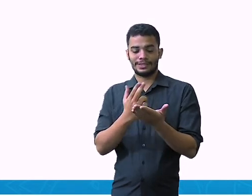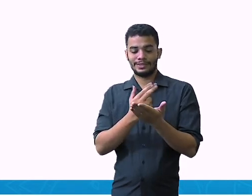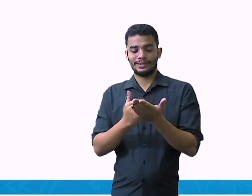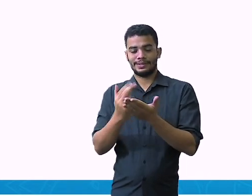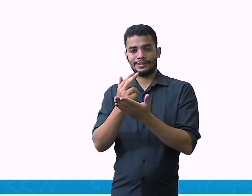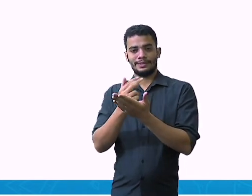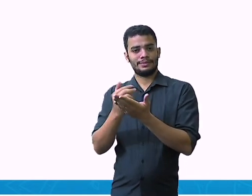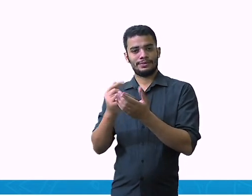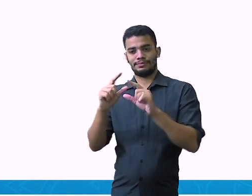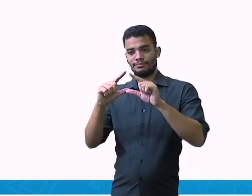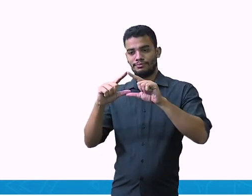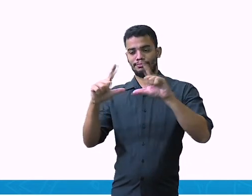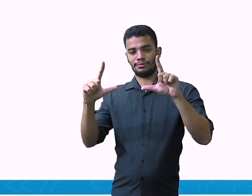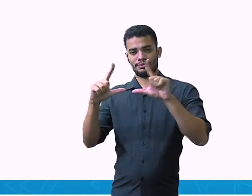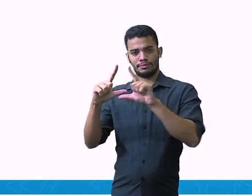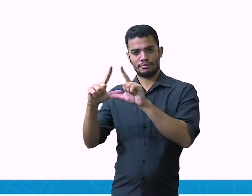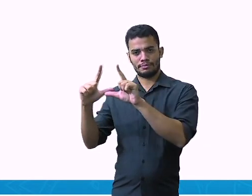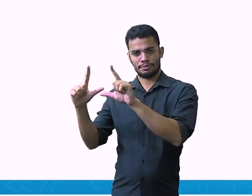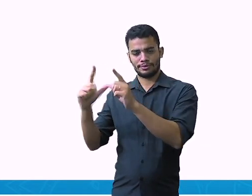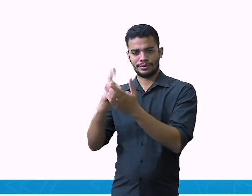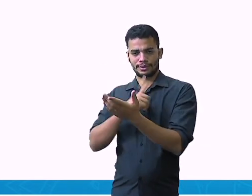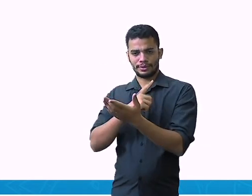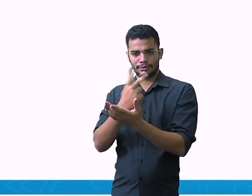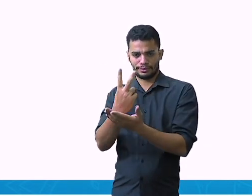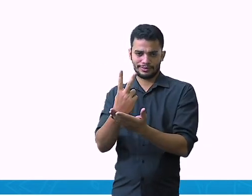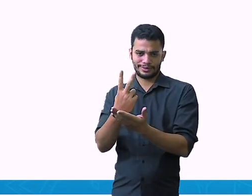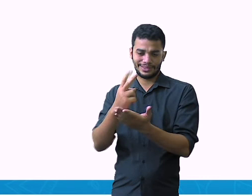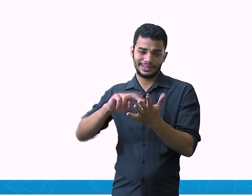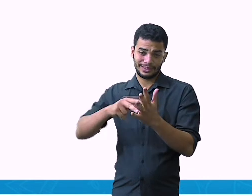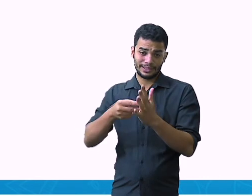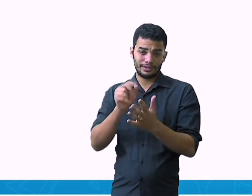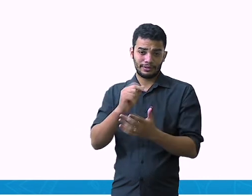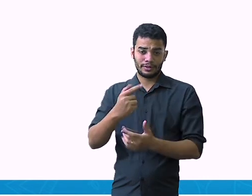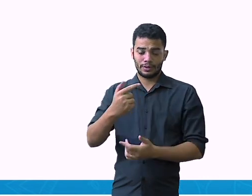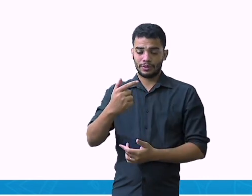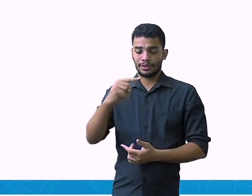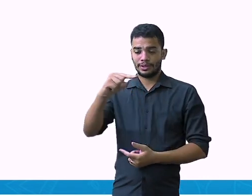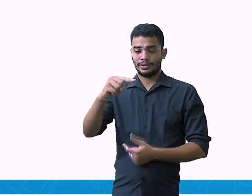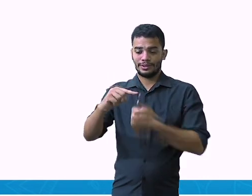contar cada parte aqui, olha, vão ter só 5. E como eu leio